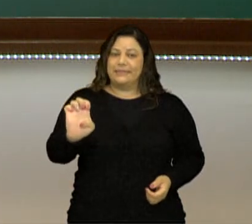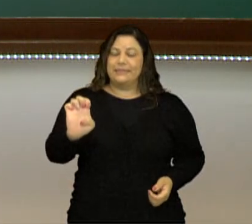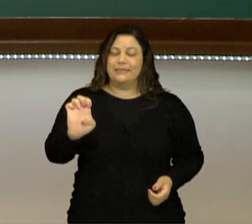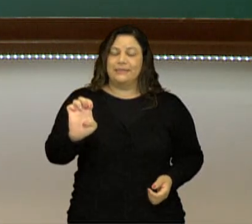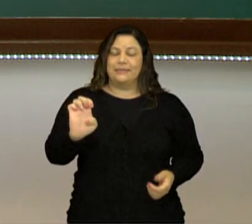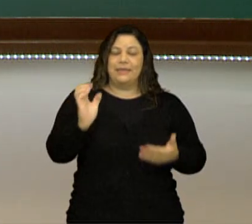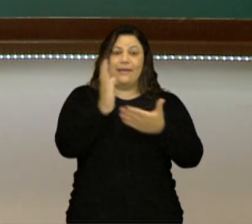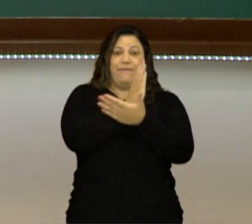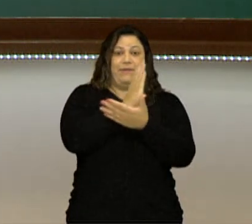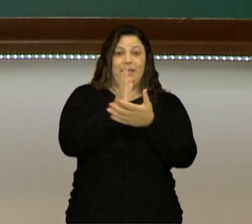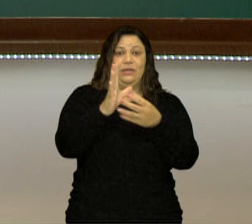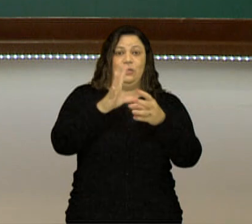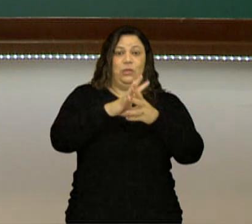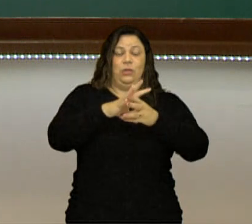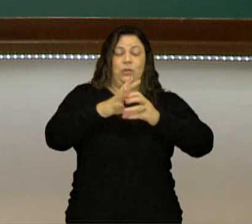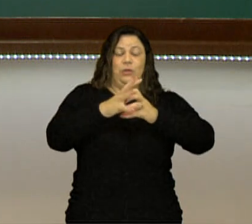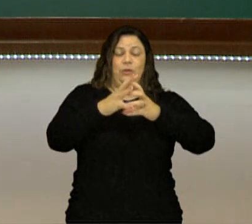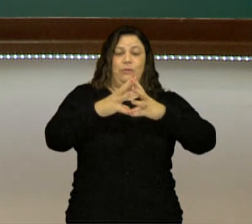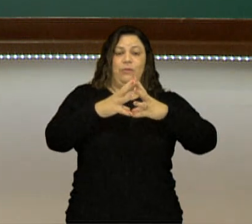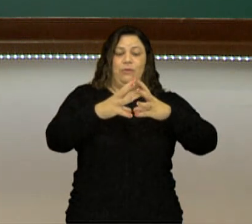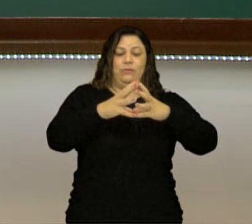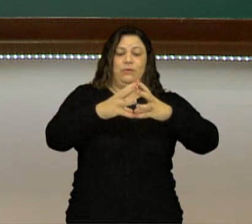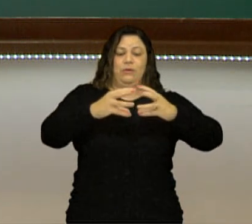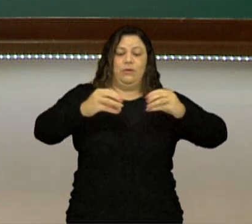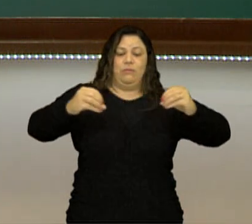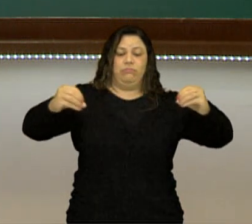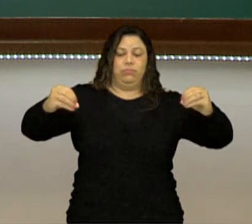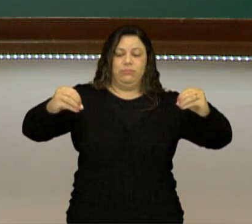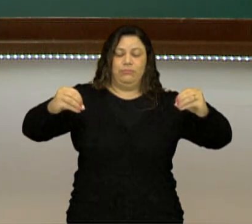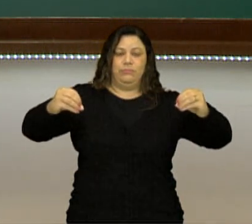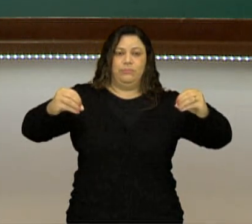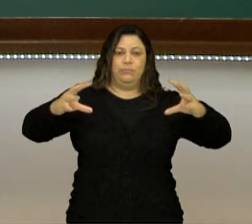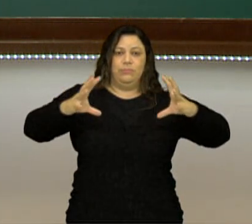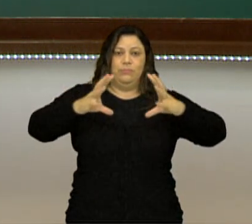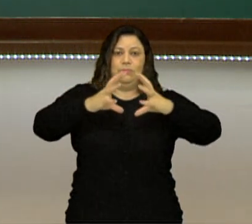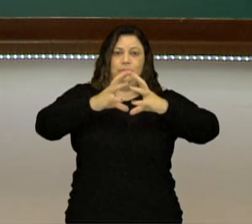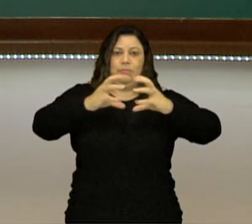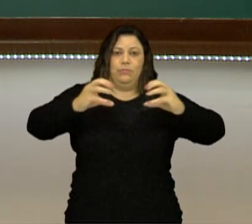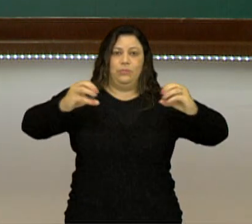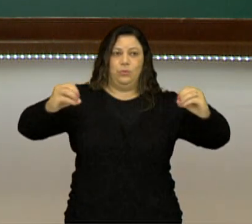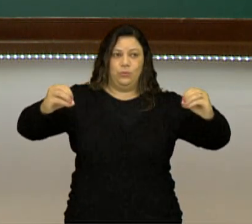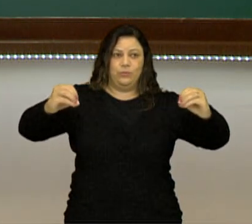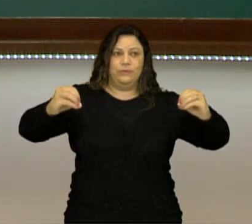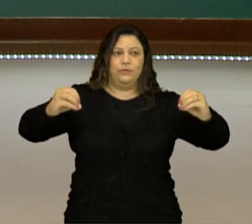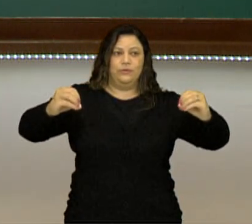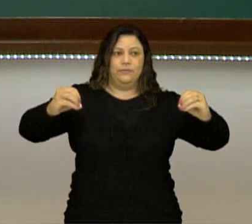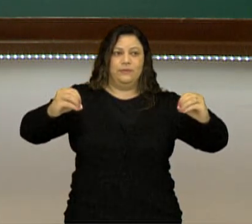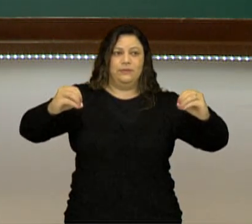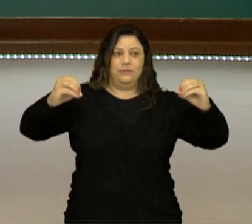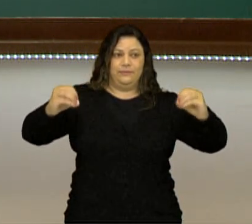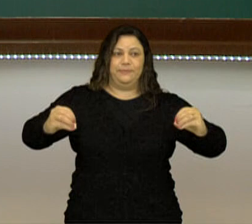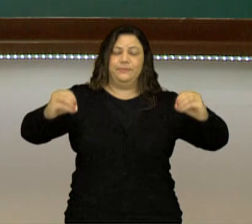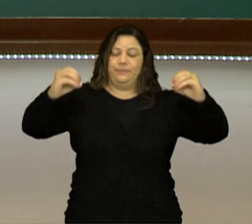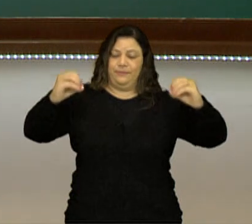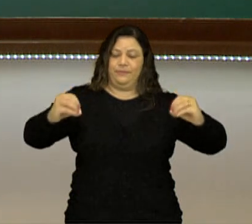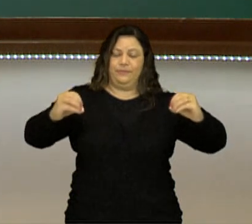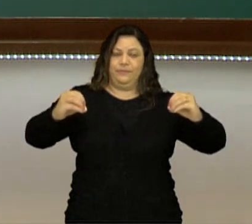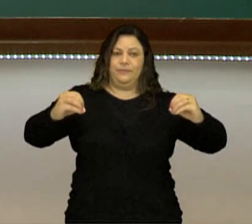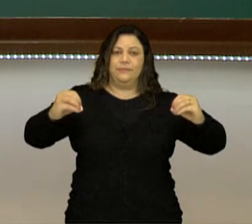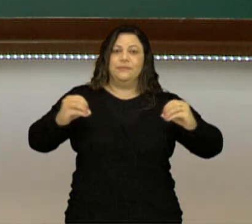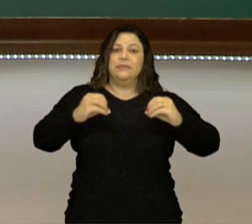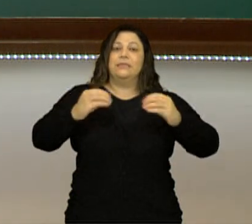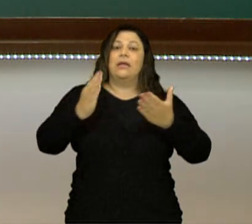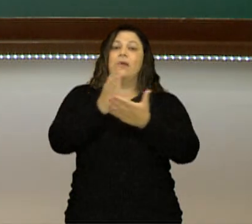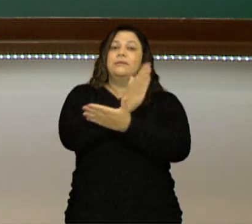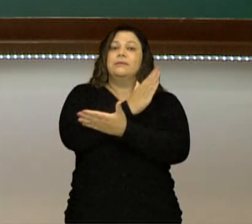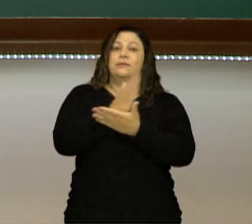para cada lado da célula, tá? Sendo puxado, né? O fuso mitótico já vai diminuir e as cromátides irmãs são separadas, como